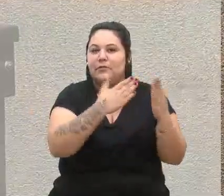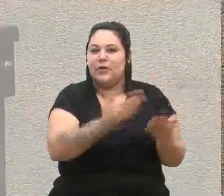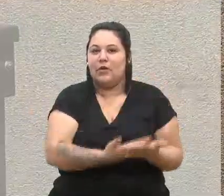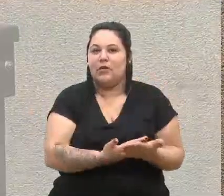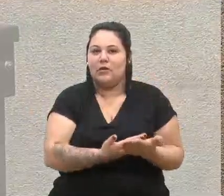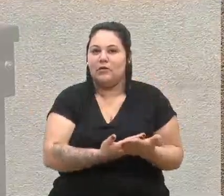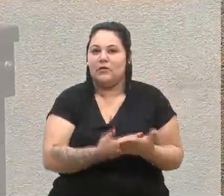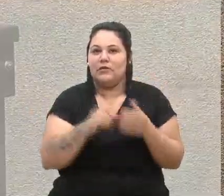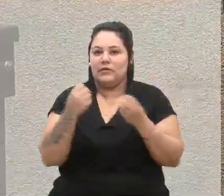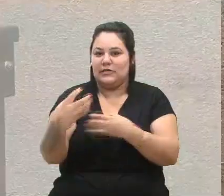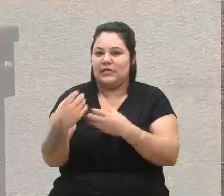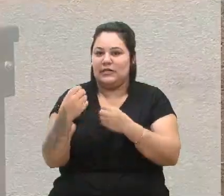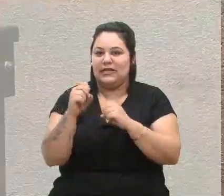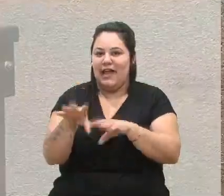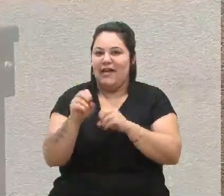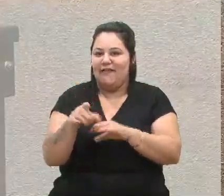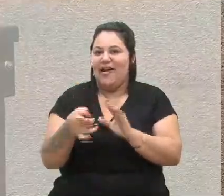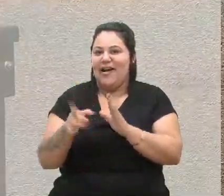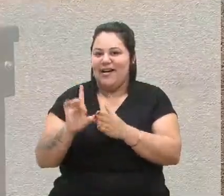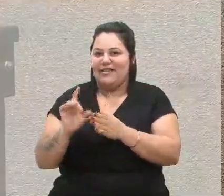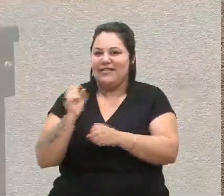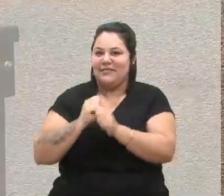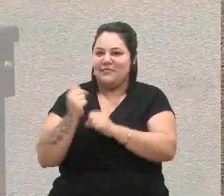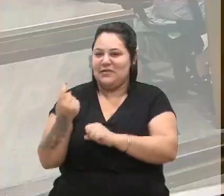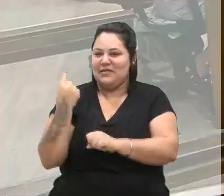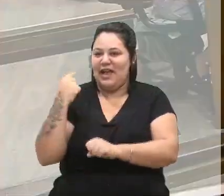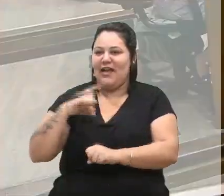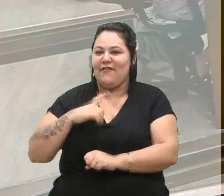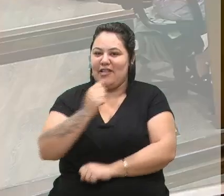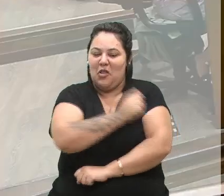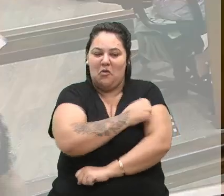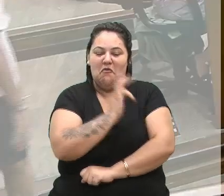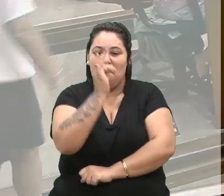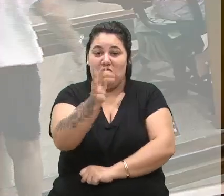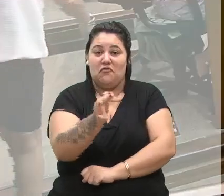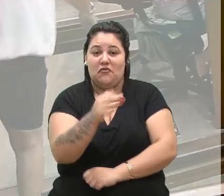ter alunos que vão ter um futuro. Voto sim, senhora presidente. Obrigado. Para declarar